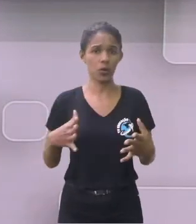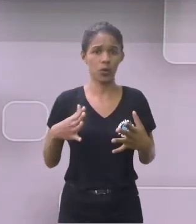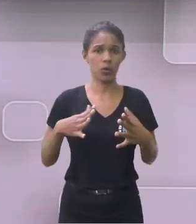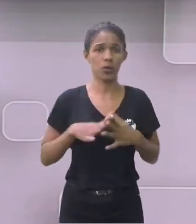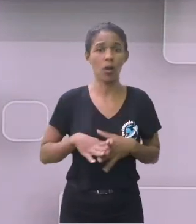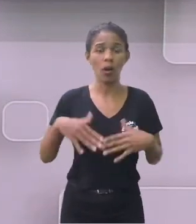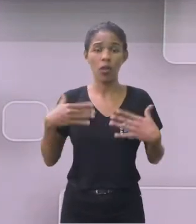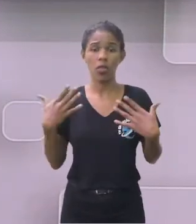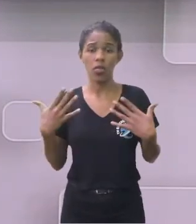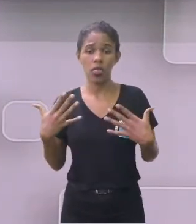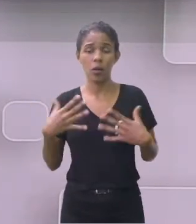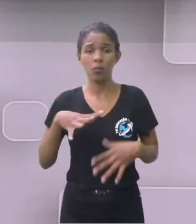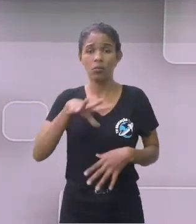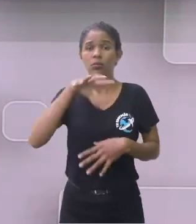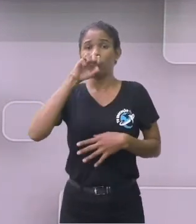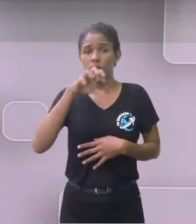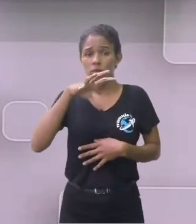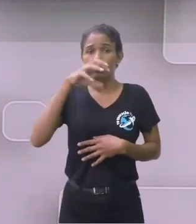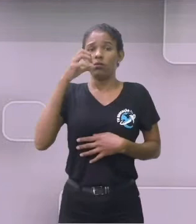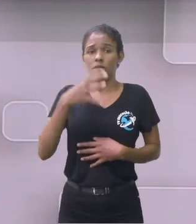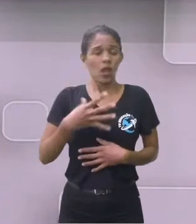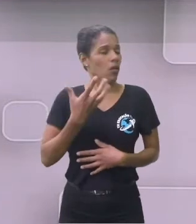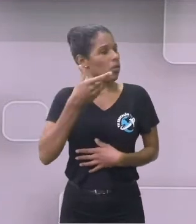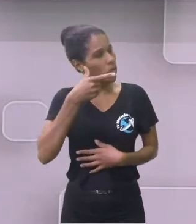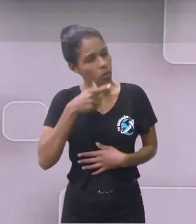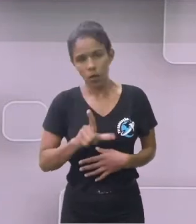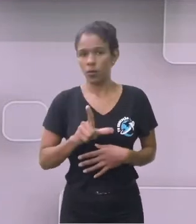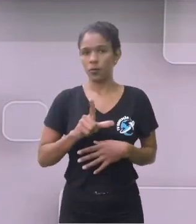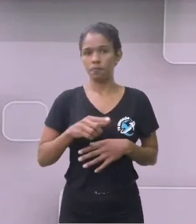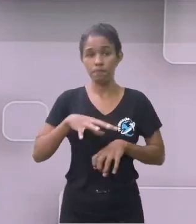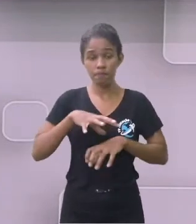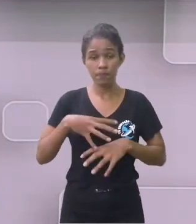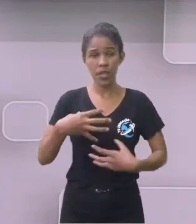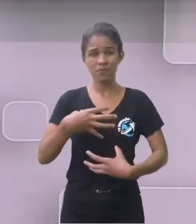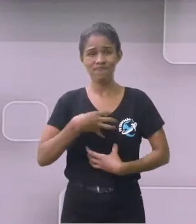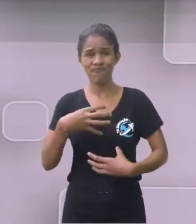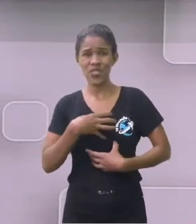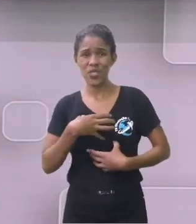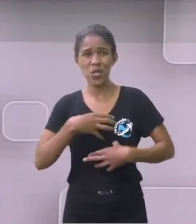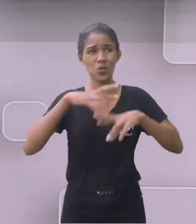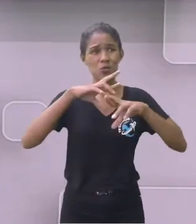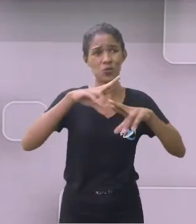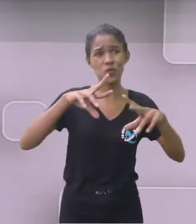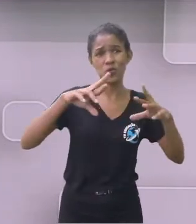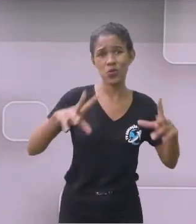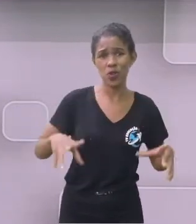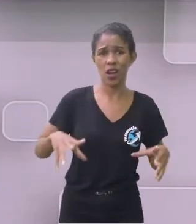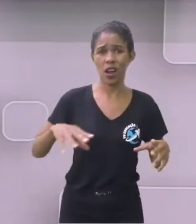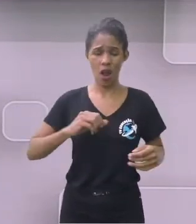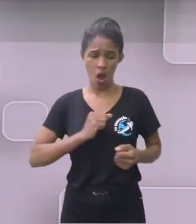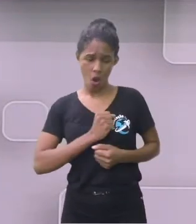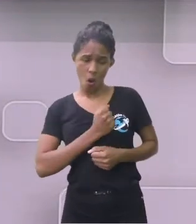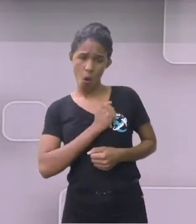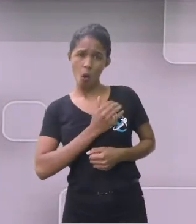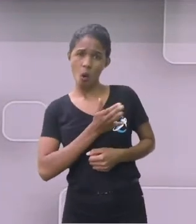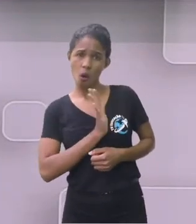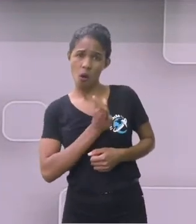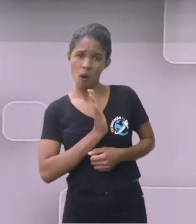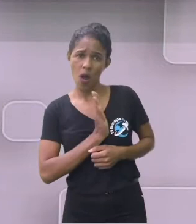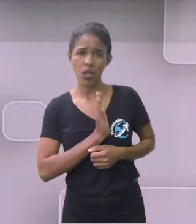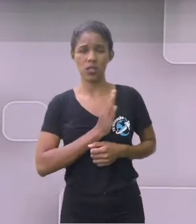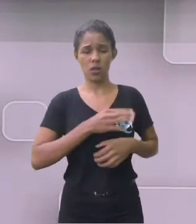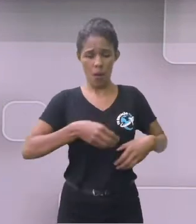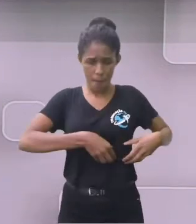causando insuficiência respiratória. Além desses sintomas, pode ocorrer acometimento do coração, esôfago,